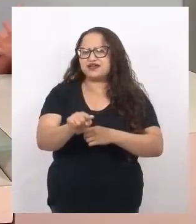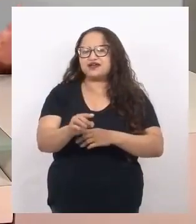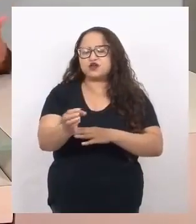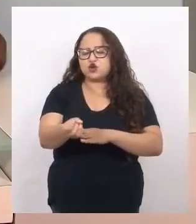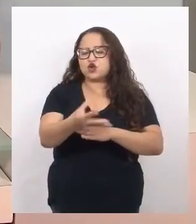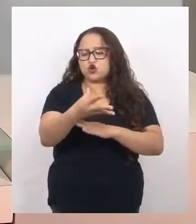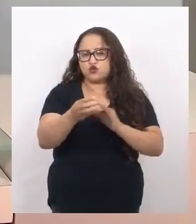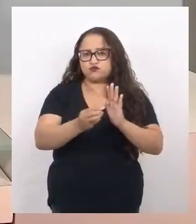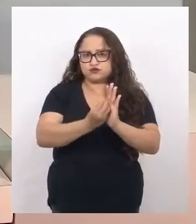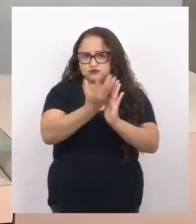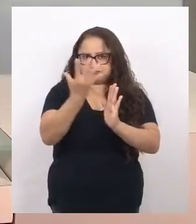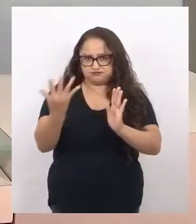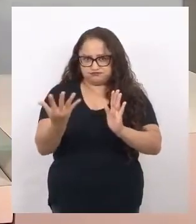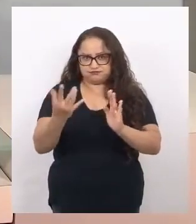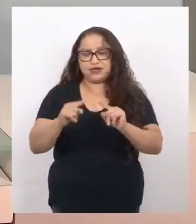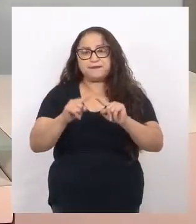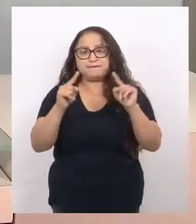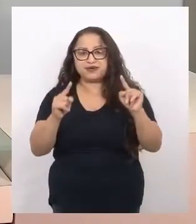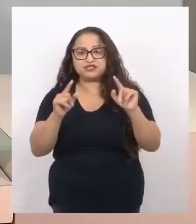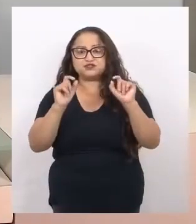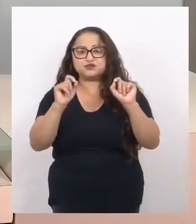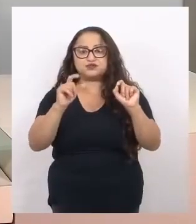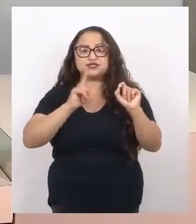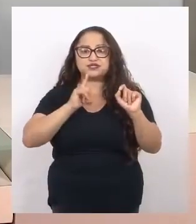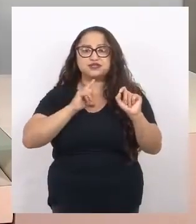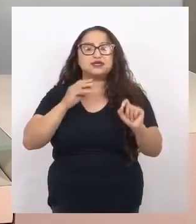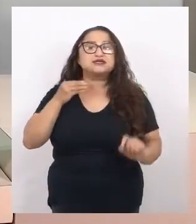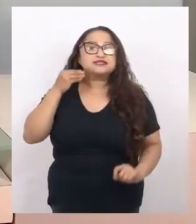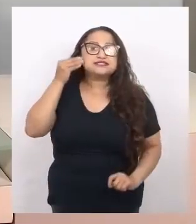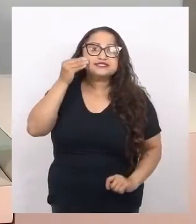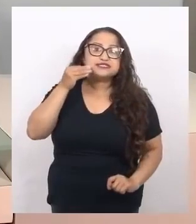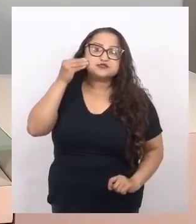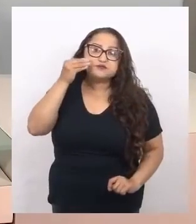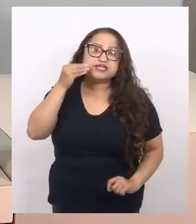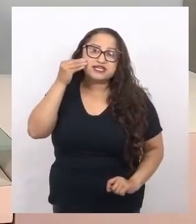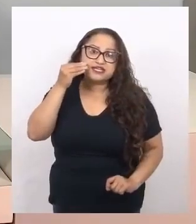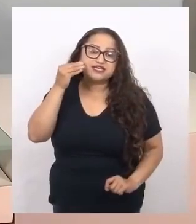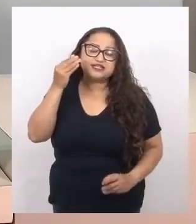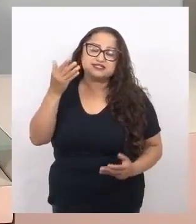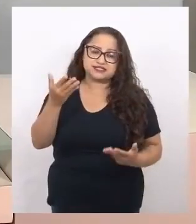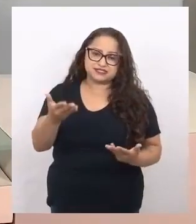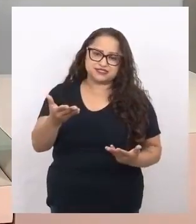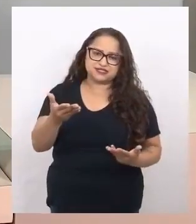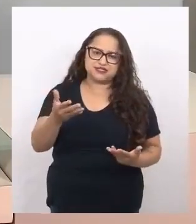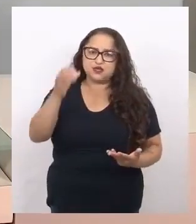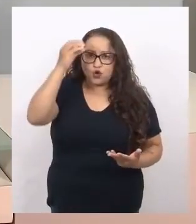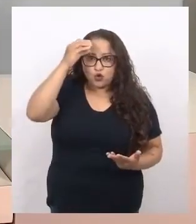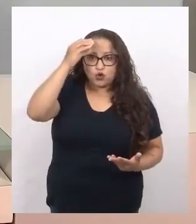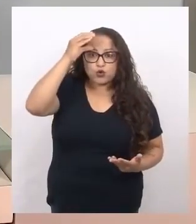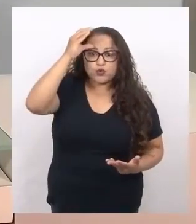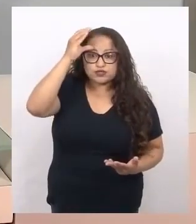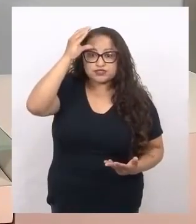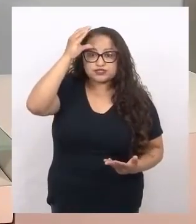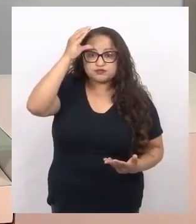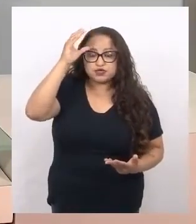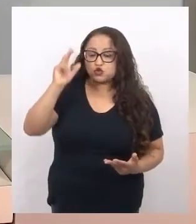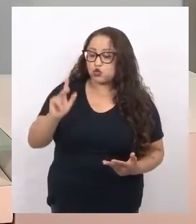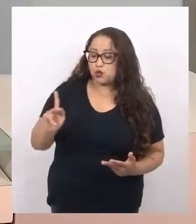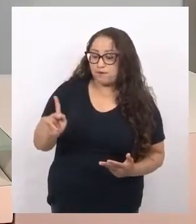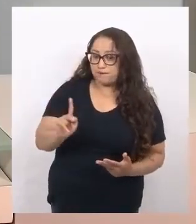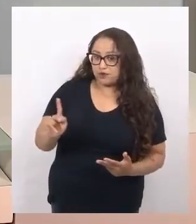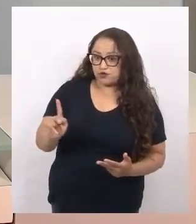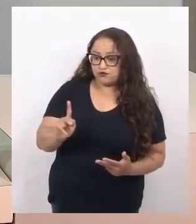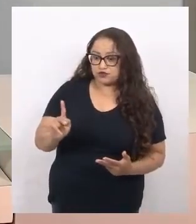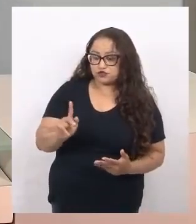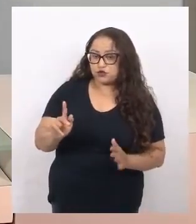que, lógico, partem da experiência e dos conhecimentos do professor na